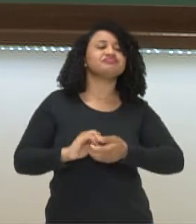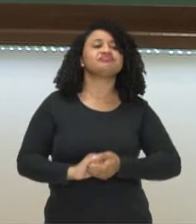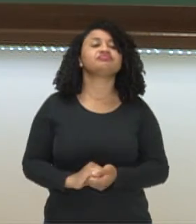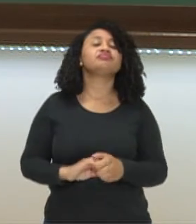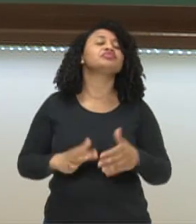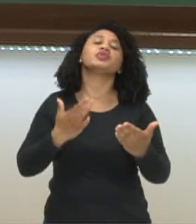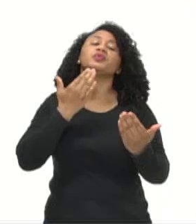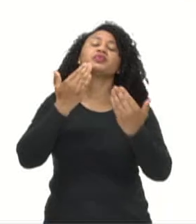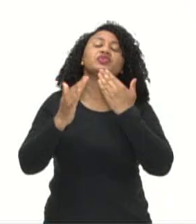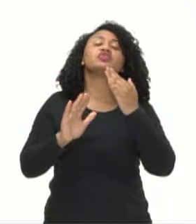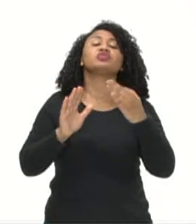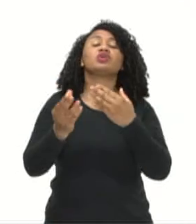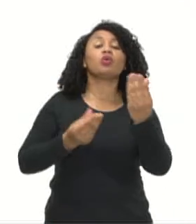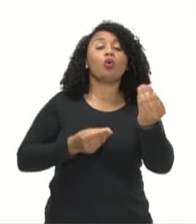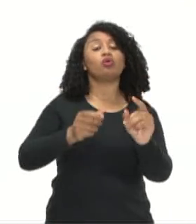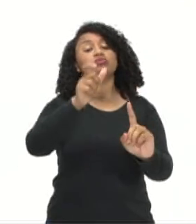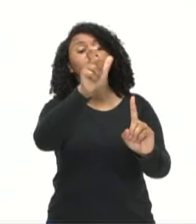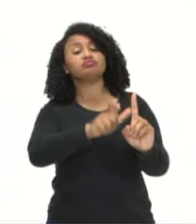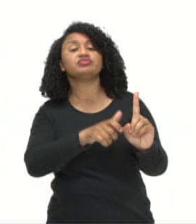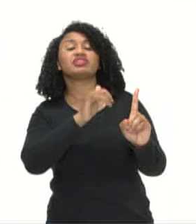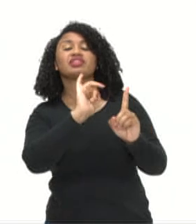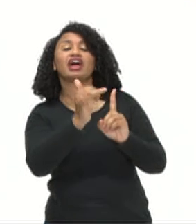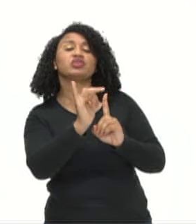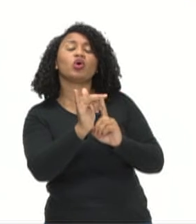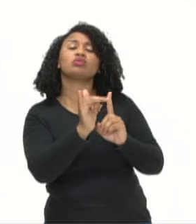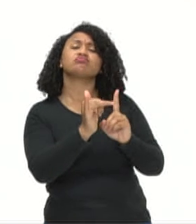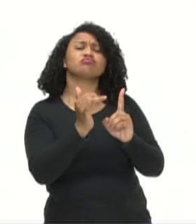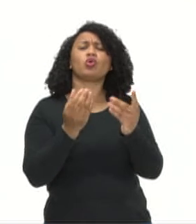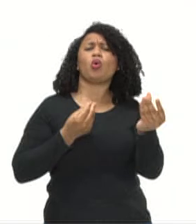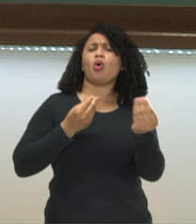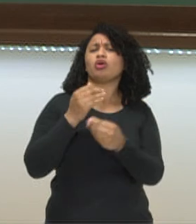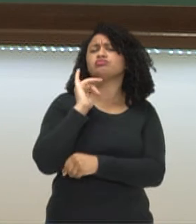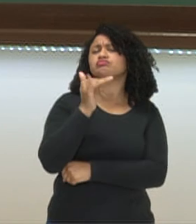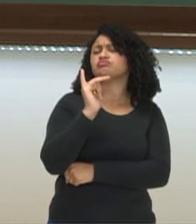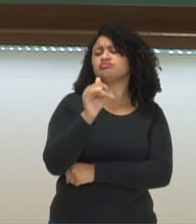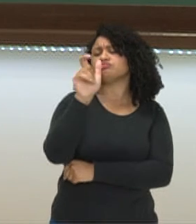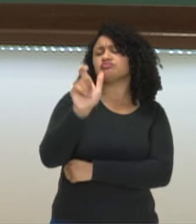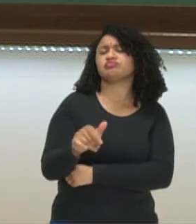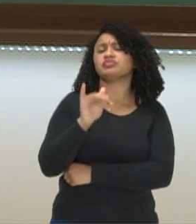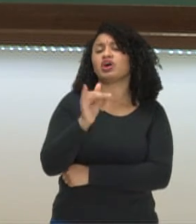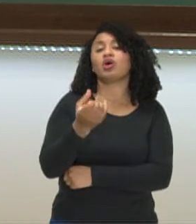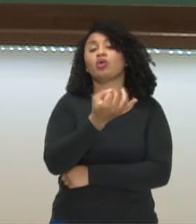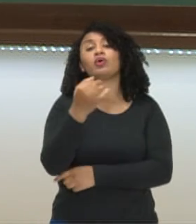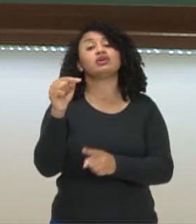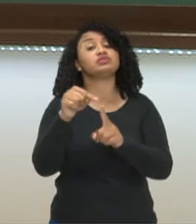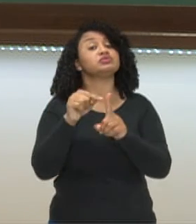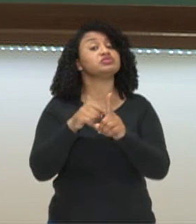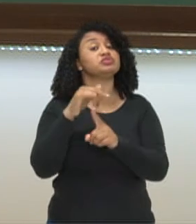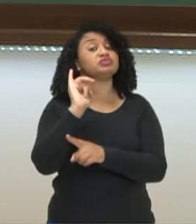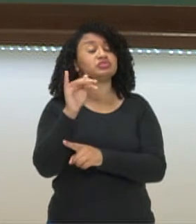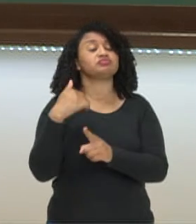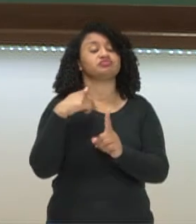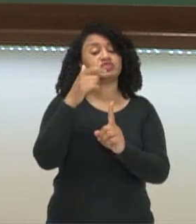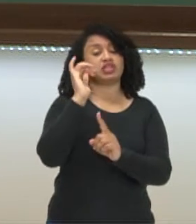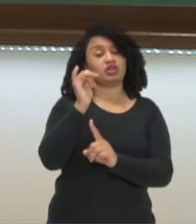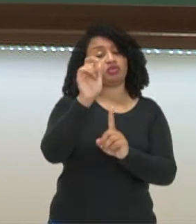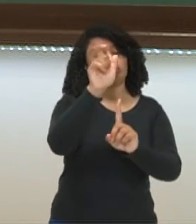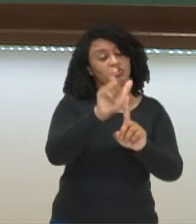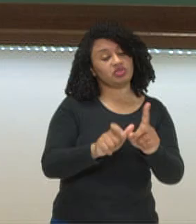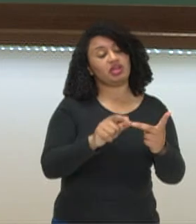Eu te pedi, como o narrador pode ser classificado? Quais são os tipos de narrador? Narrador personagem,